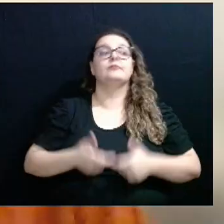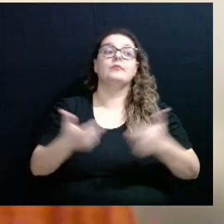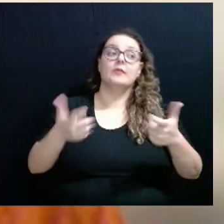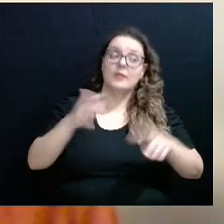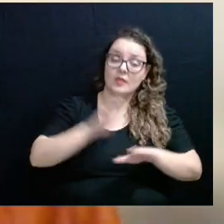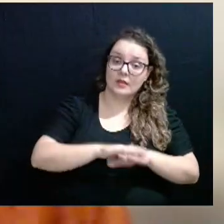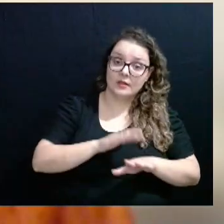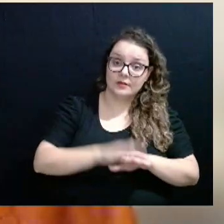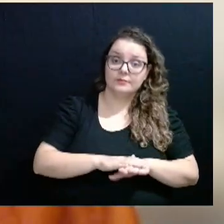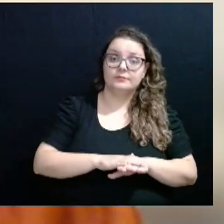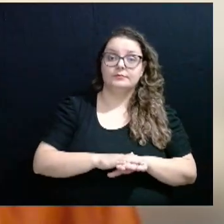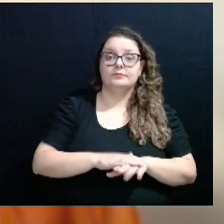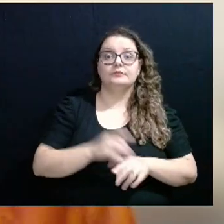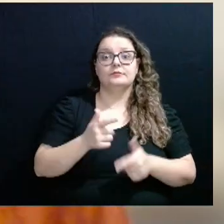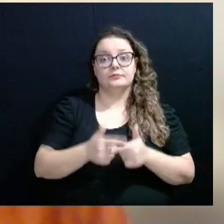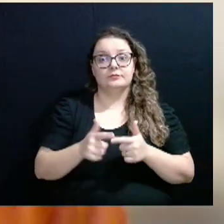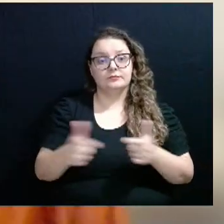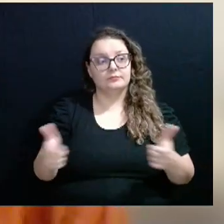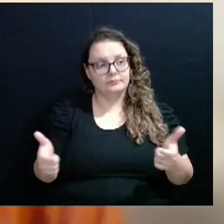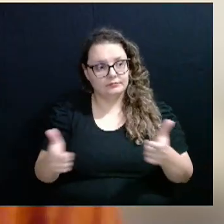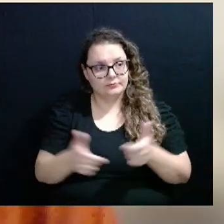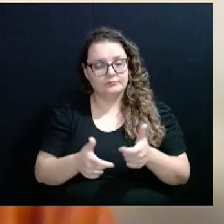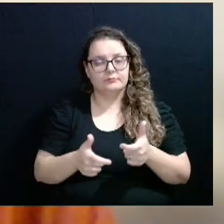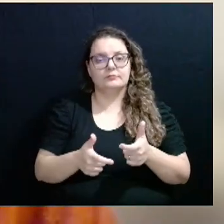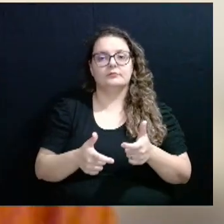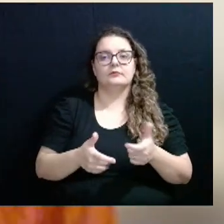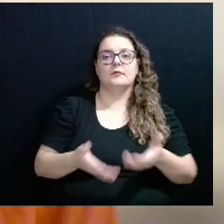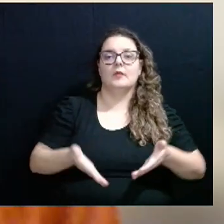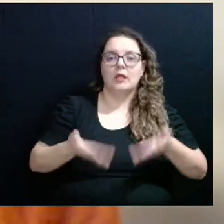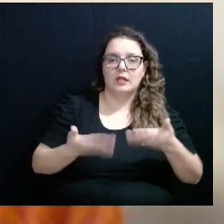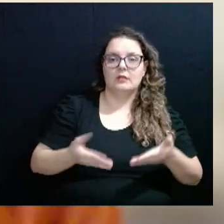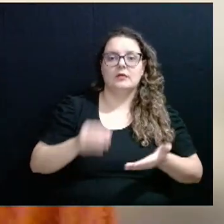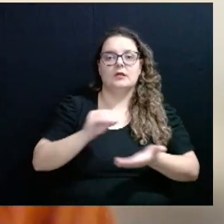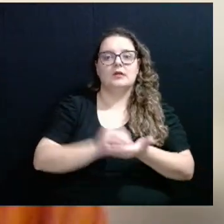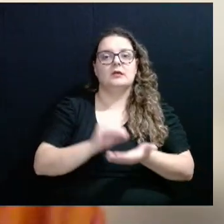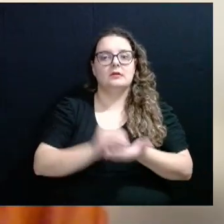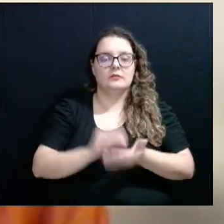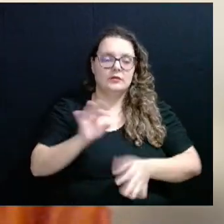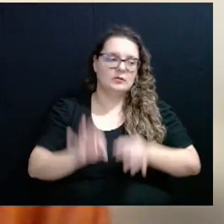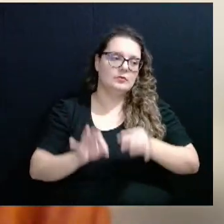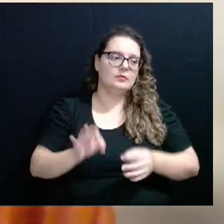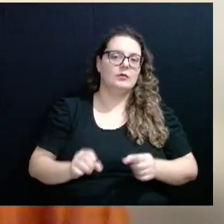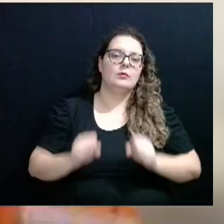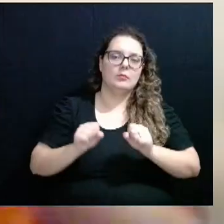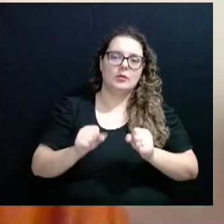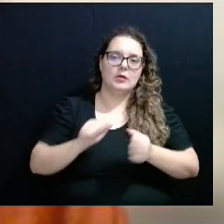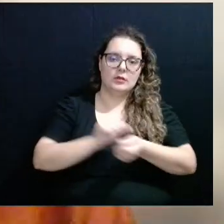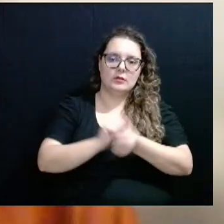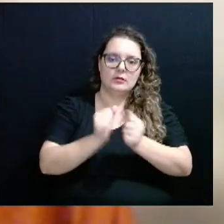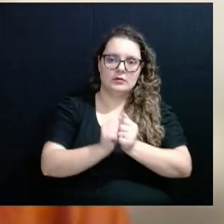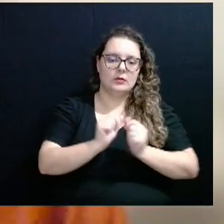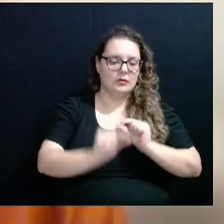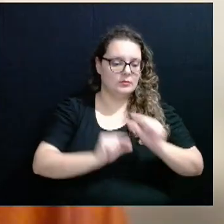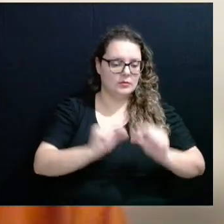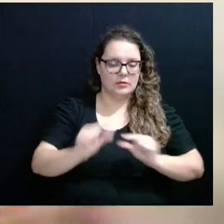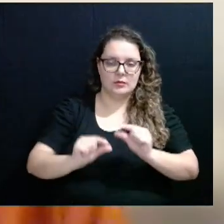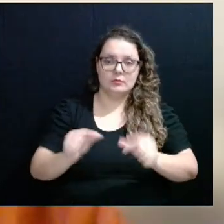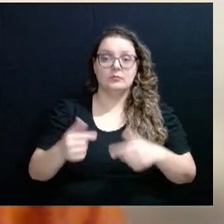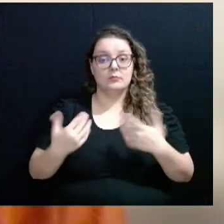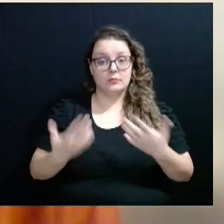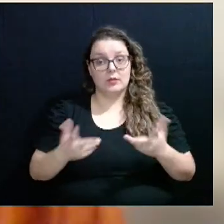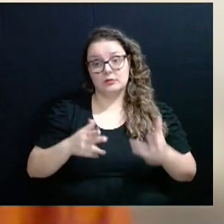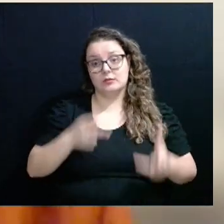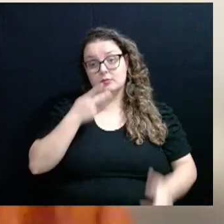esse problema possa ser amenizado e que essa injustiça possa ser reparada aos poucos. Mas, como eu disse,